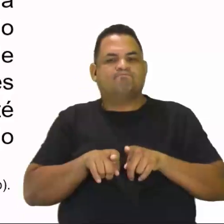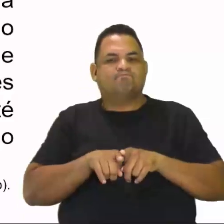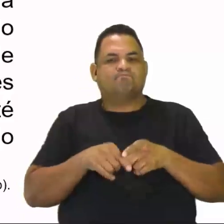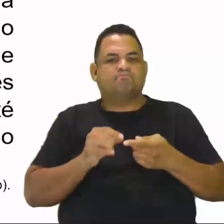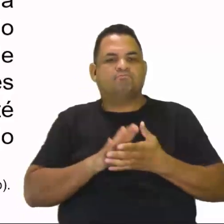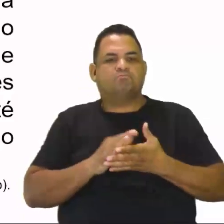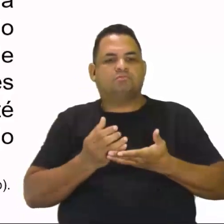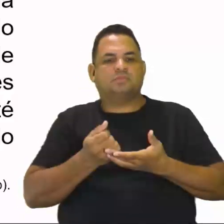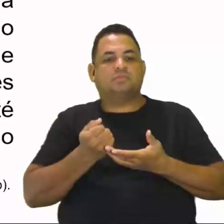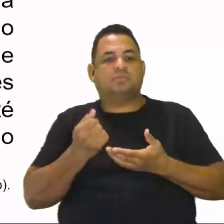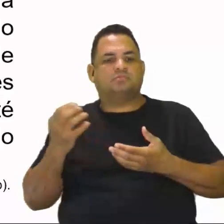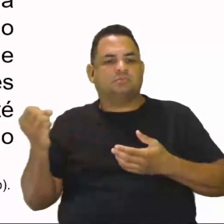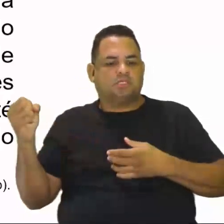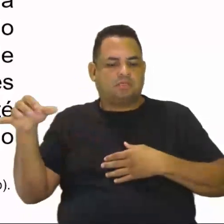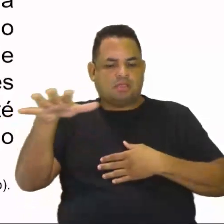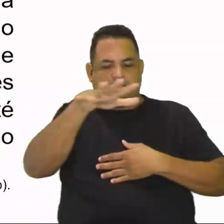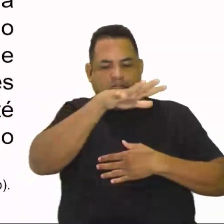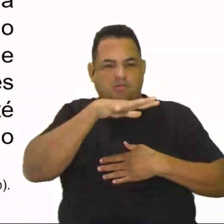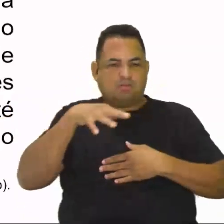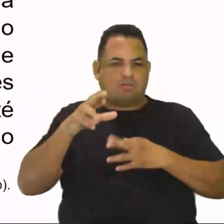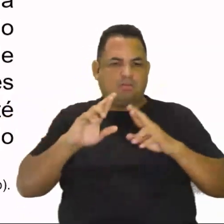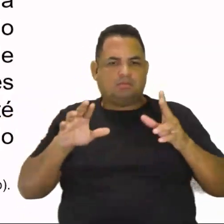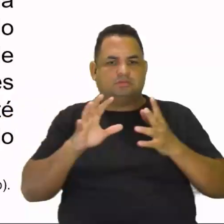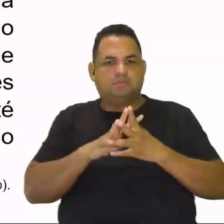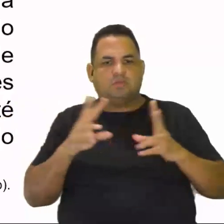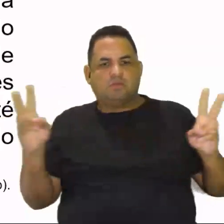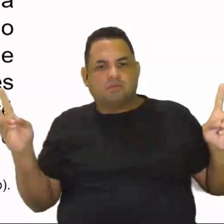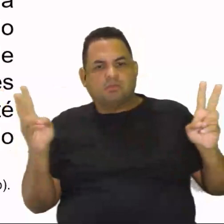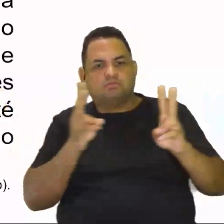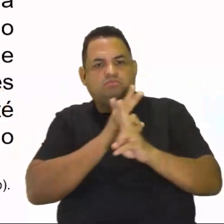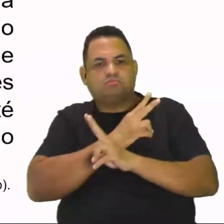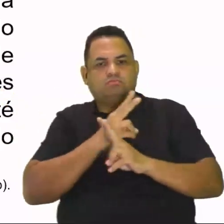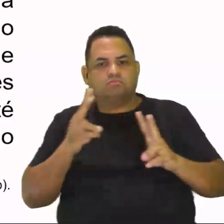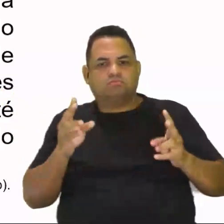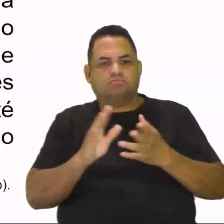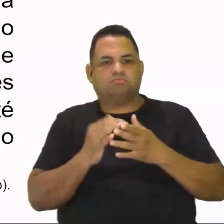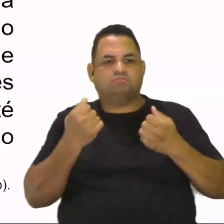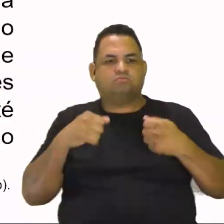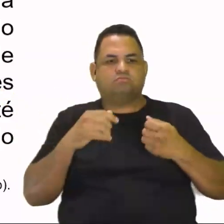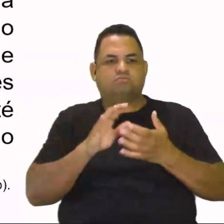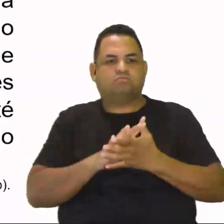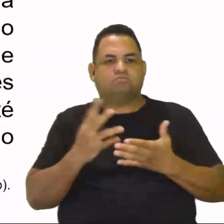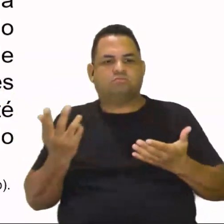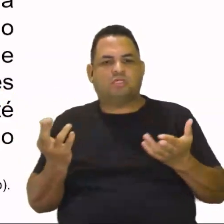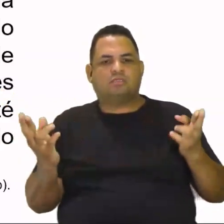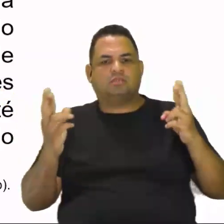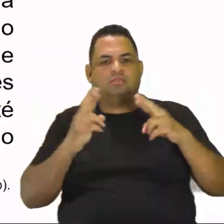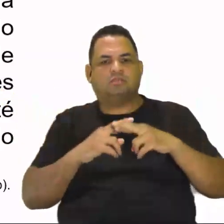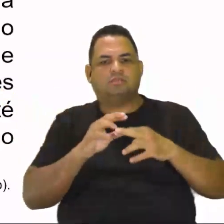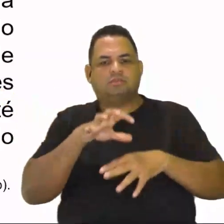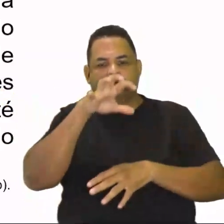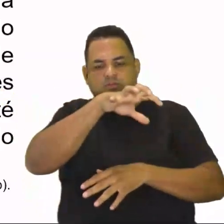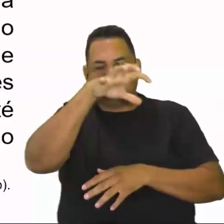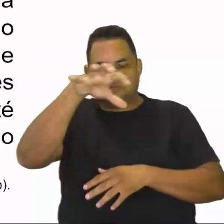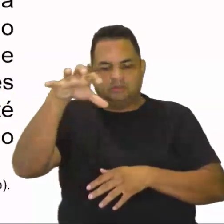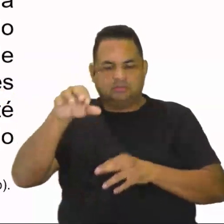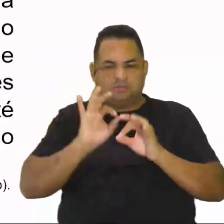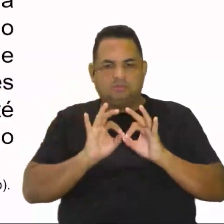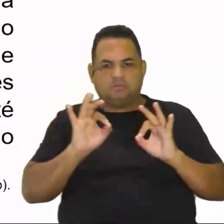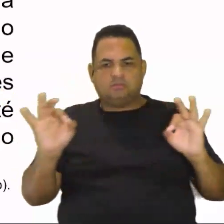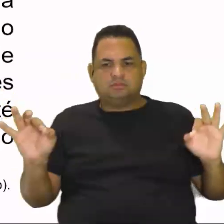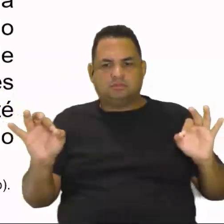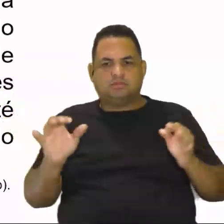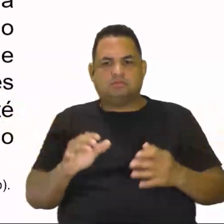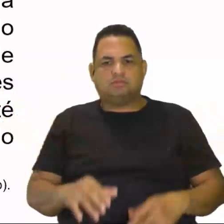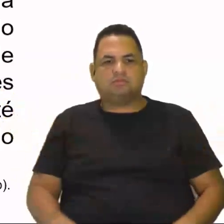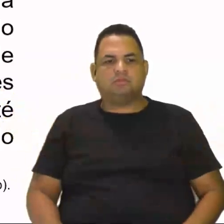ao serem lançados na atmosfera, são levados pelos ventos, podendo provocar reação em regiões